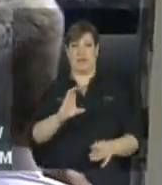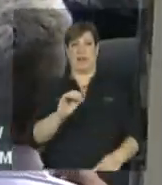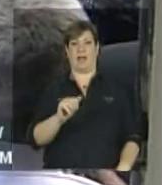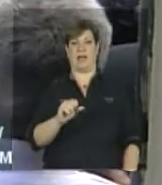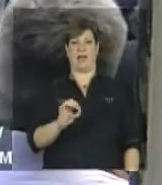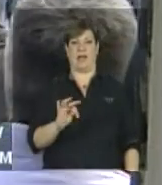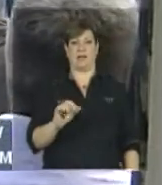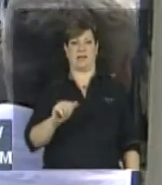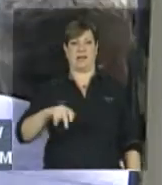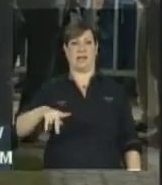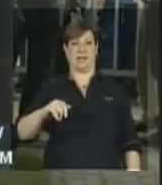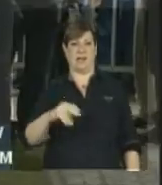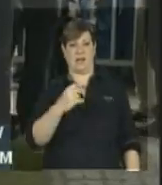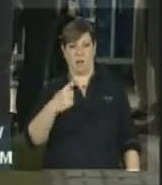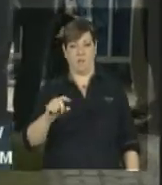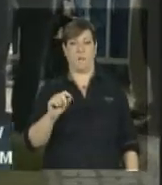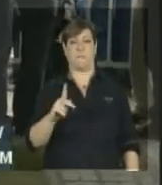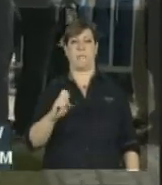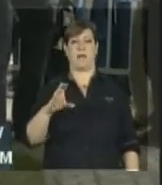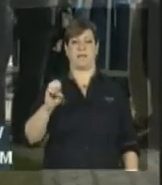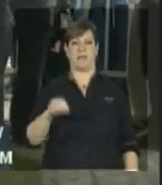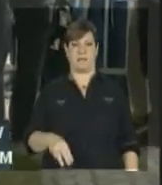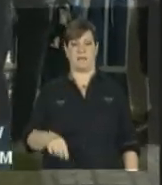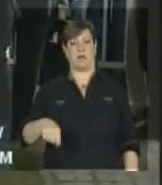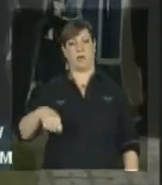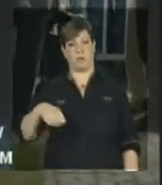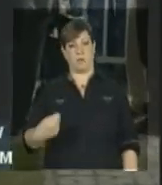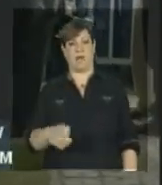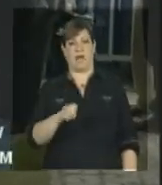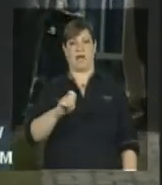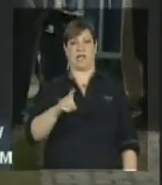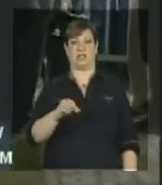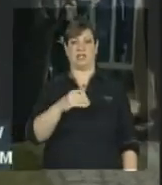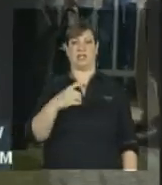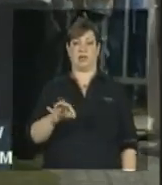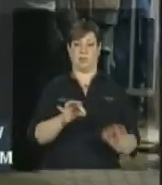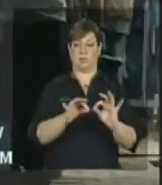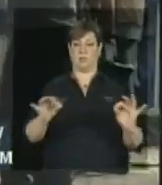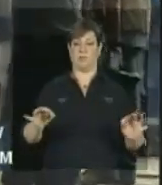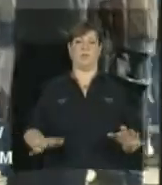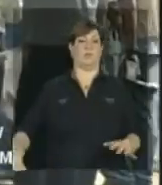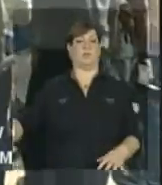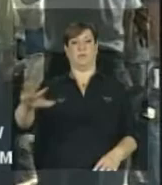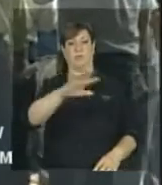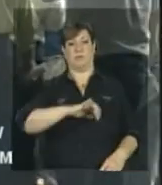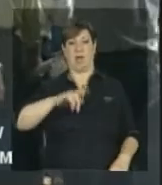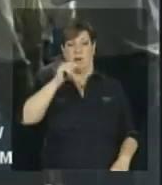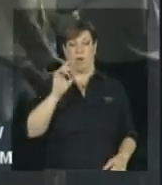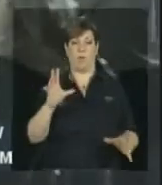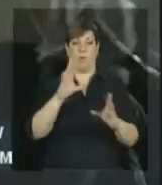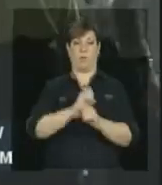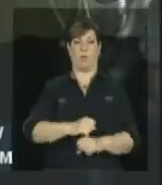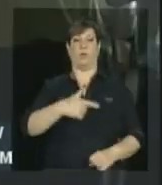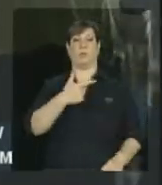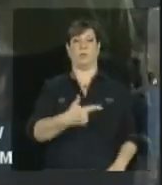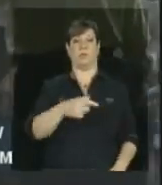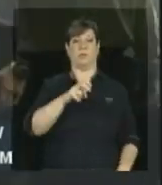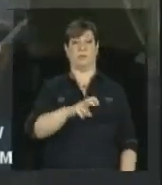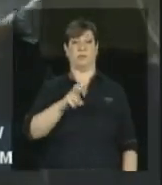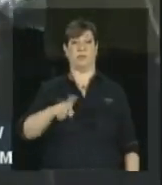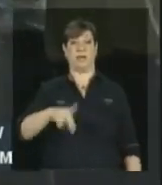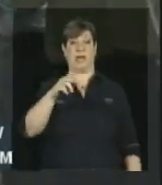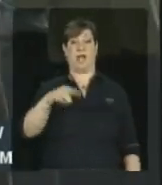Castanhão PECEM, o chamado Eixão das Águas, que tem ao todo